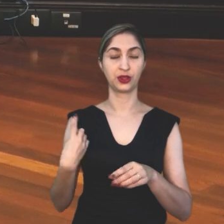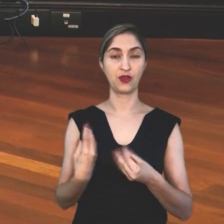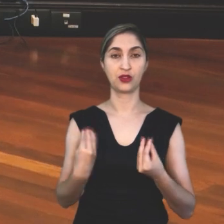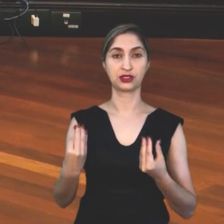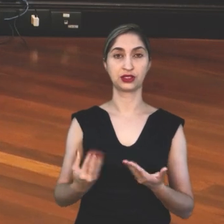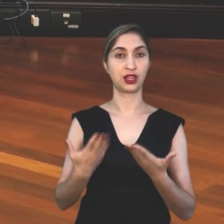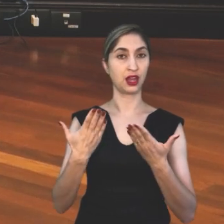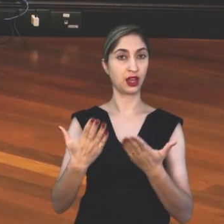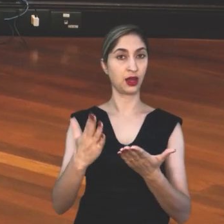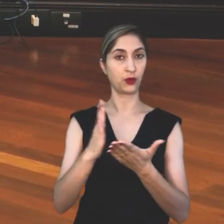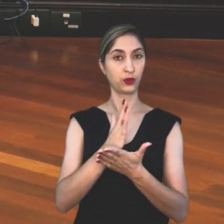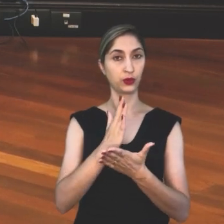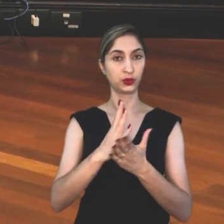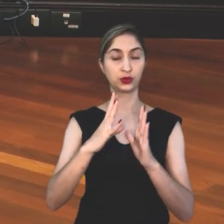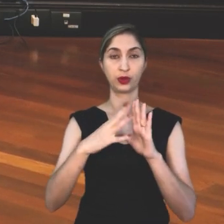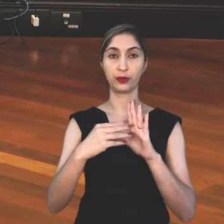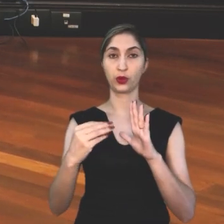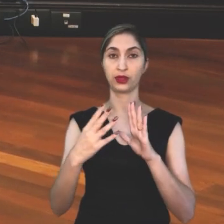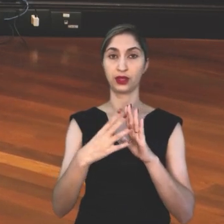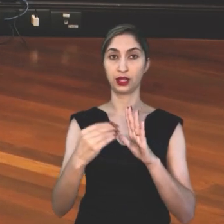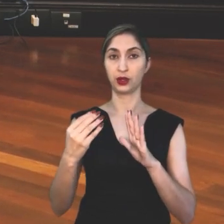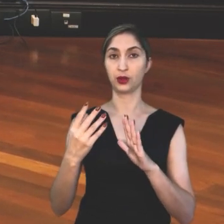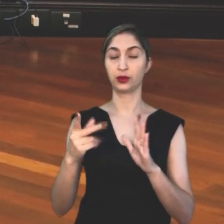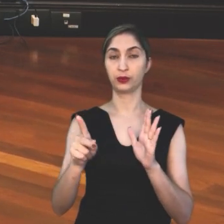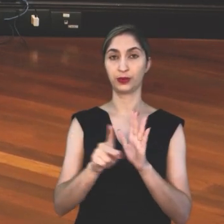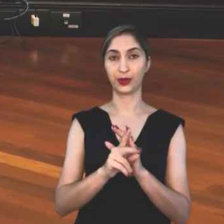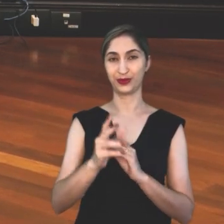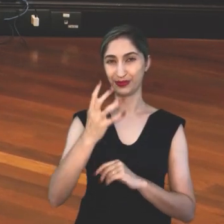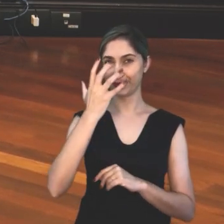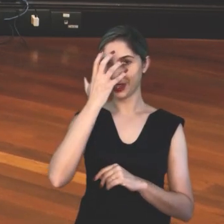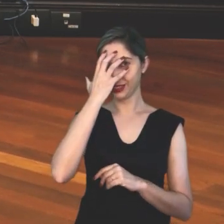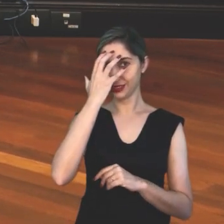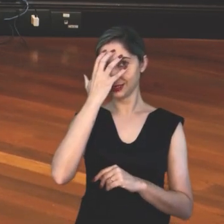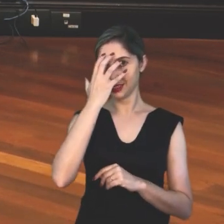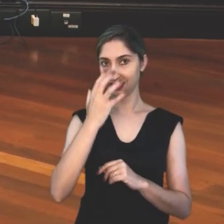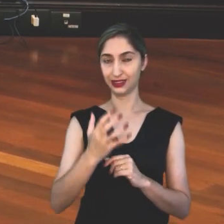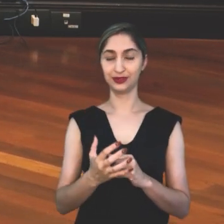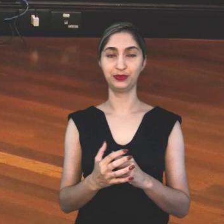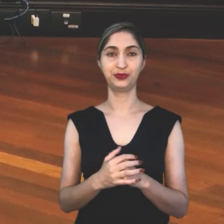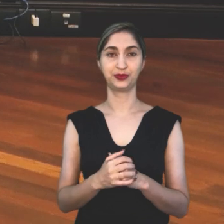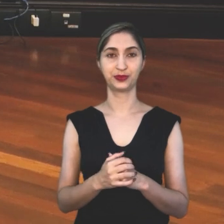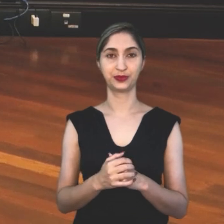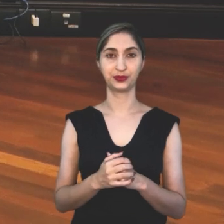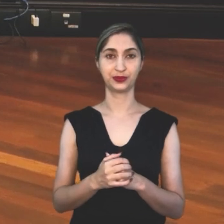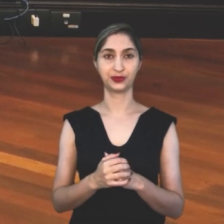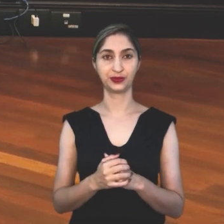trabalho. Aqui a gente envia também alguns modelos de máscara.